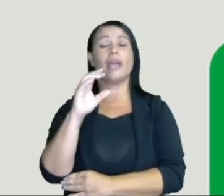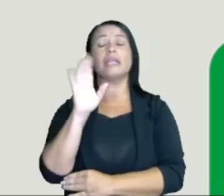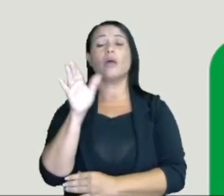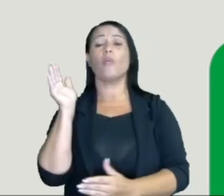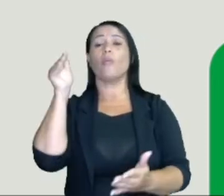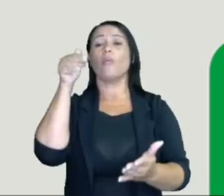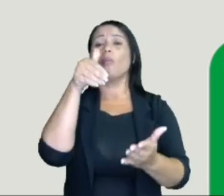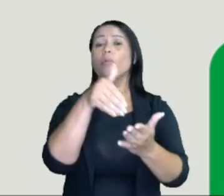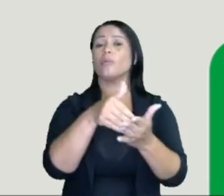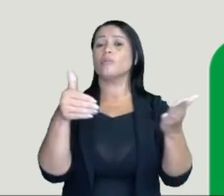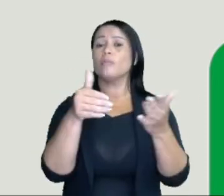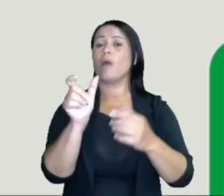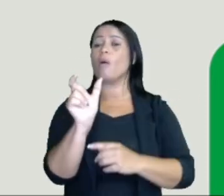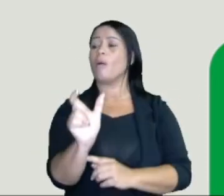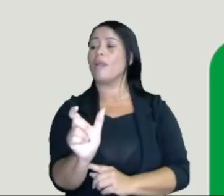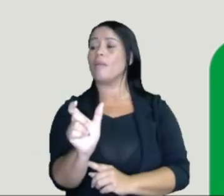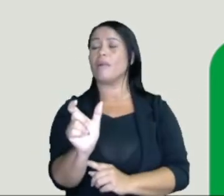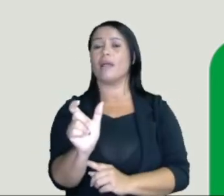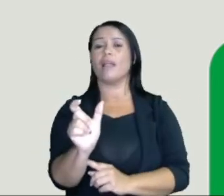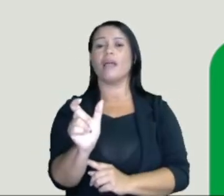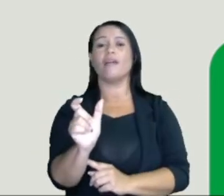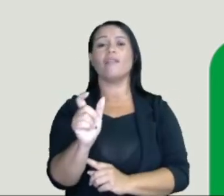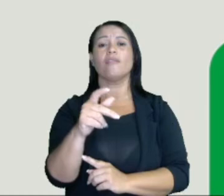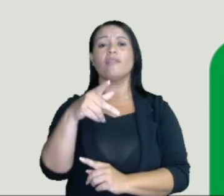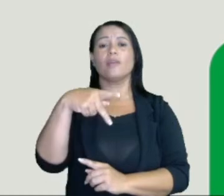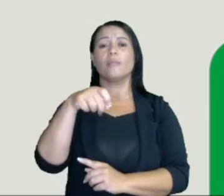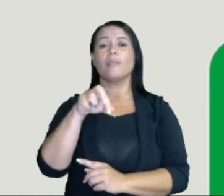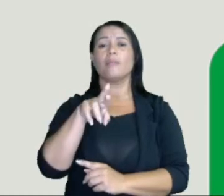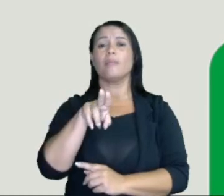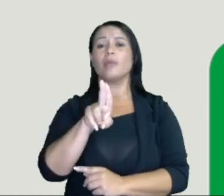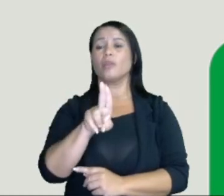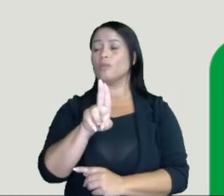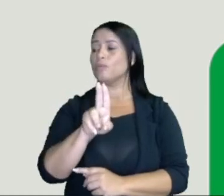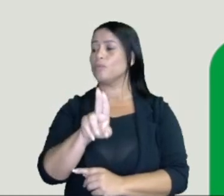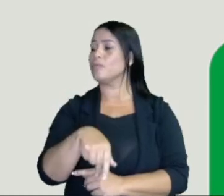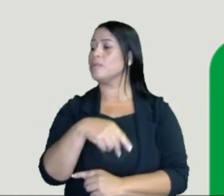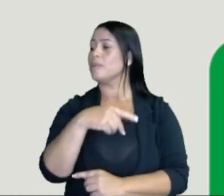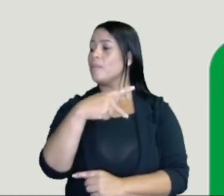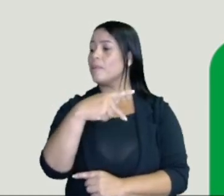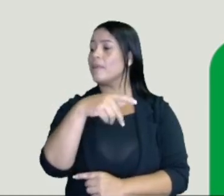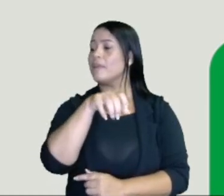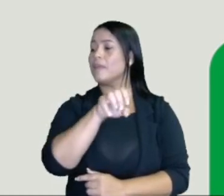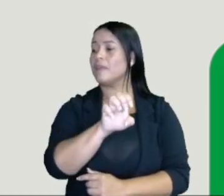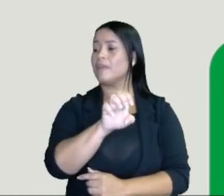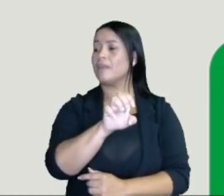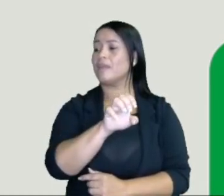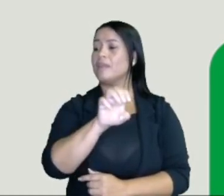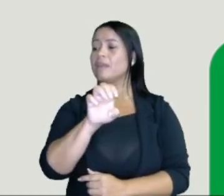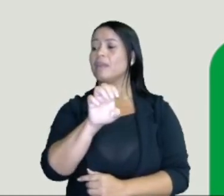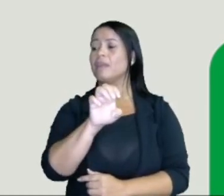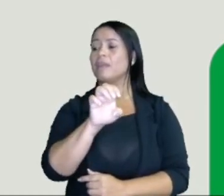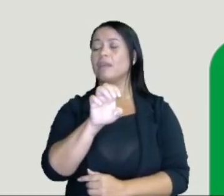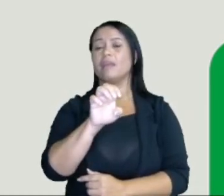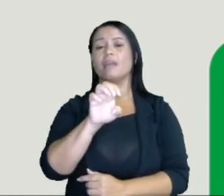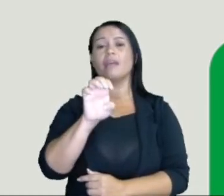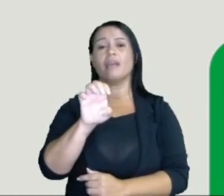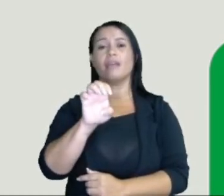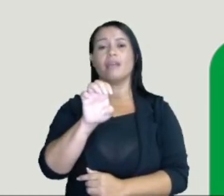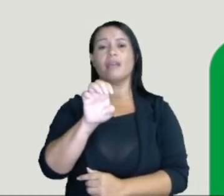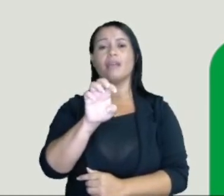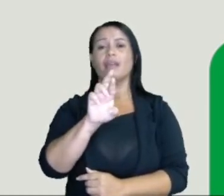E, por último, a palavra Peru. P, E,